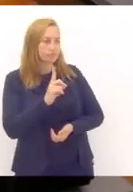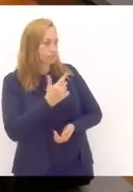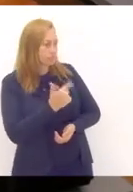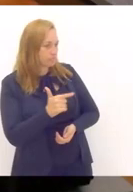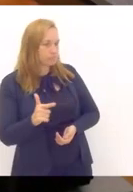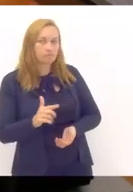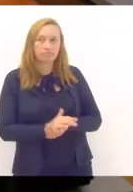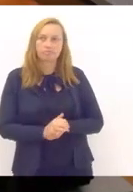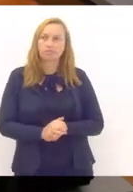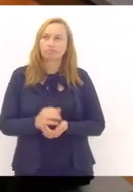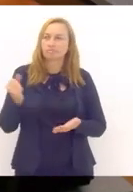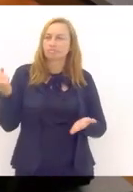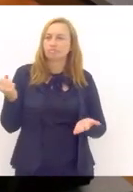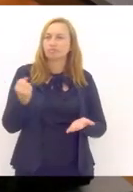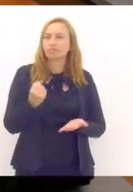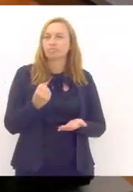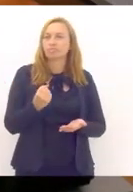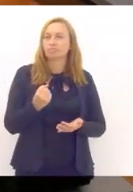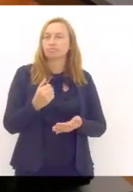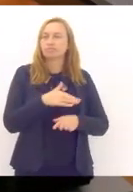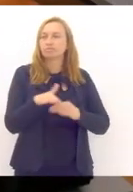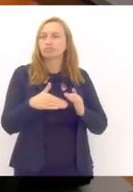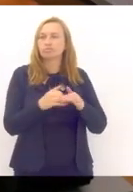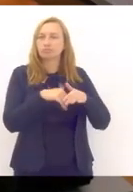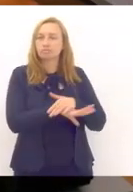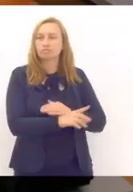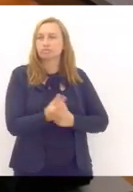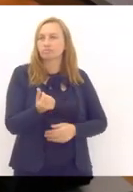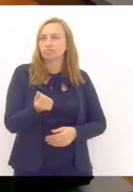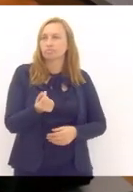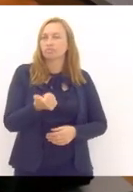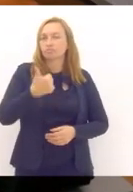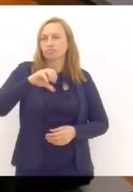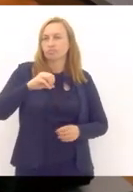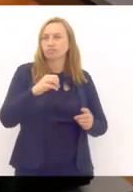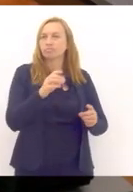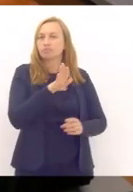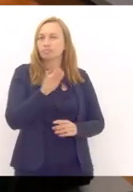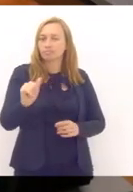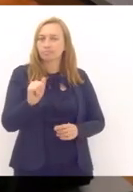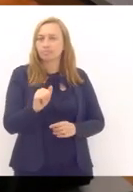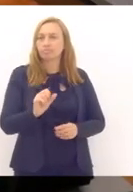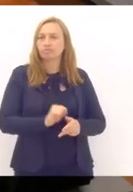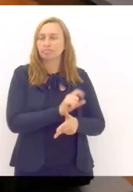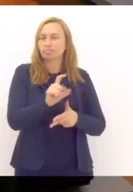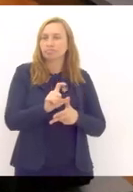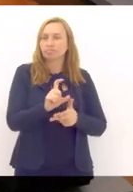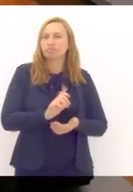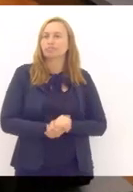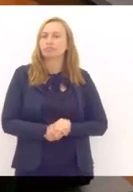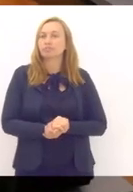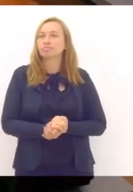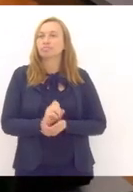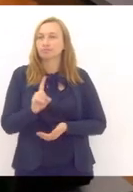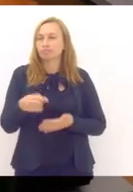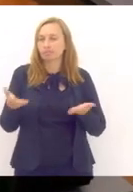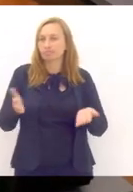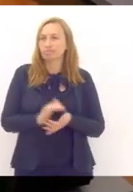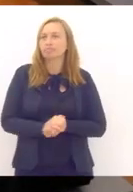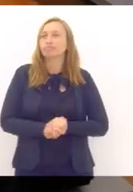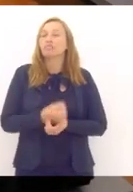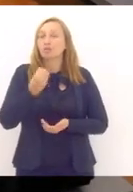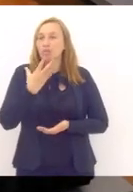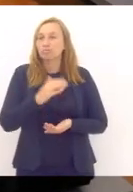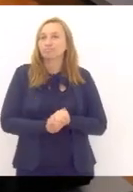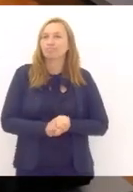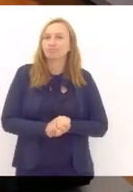dinheiro está todo carimbado. Não, 19 bi está incluído o Rio Previdência também. Ah, exato, tá. Exato. É Poder Executivo. É isso. Não, então